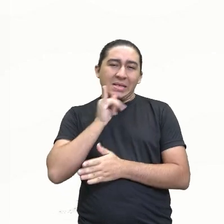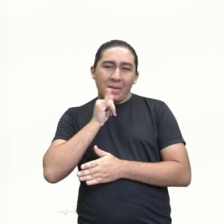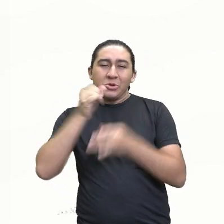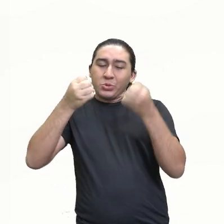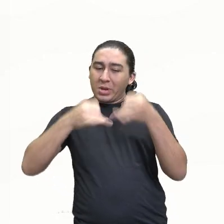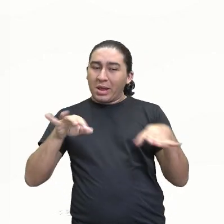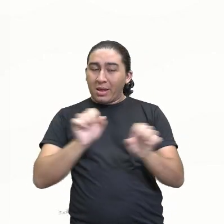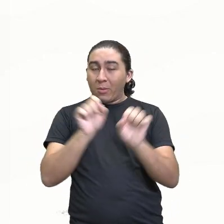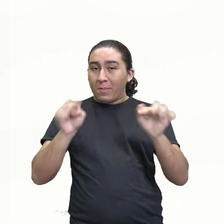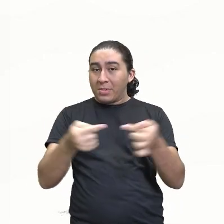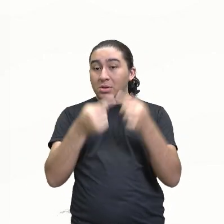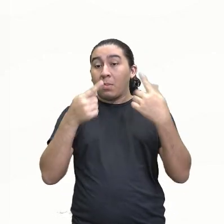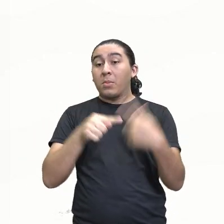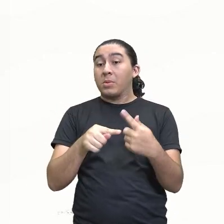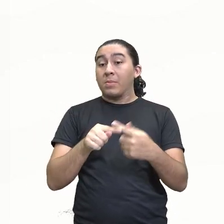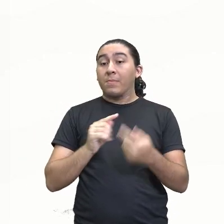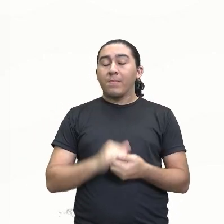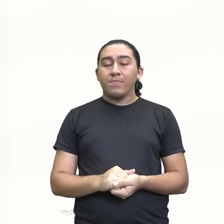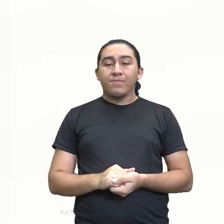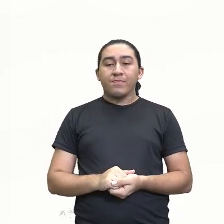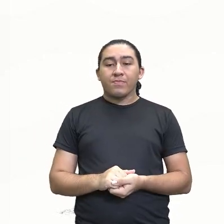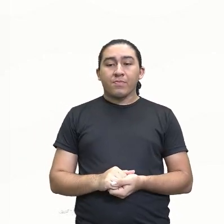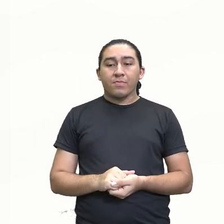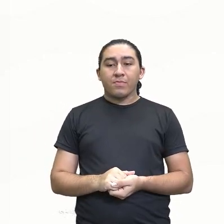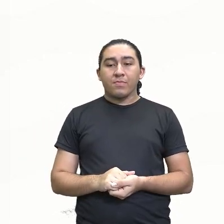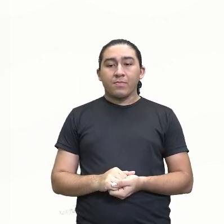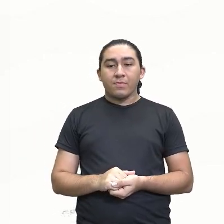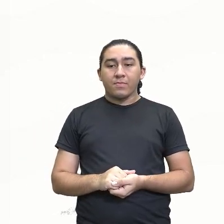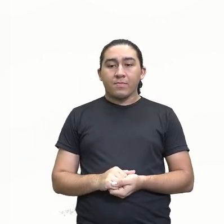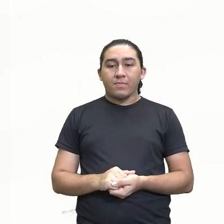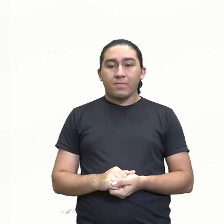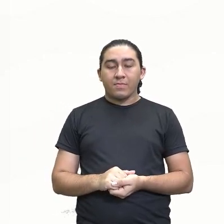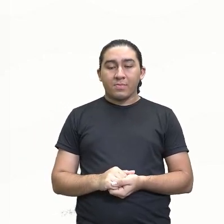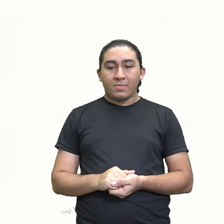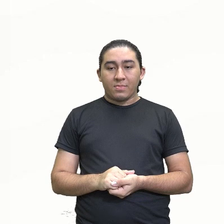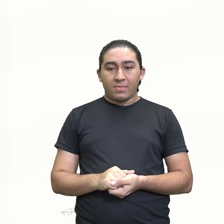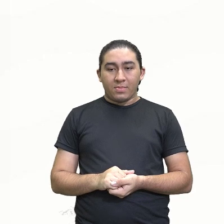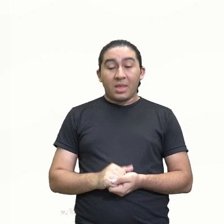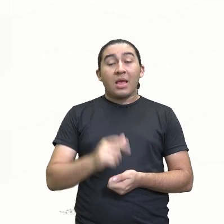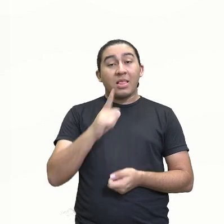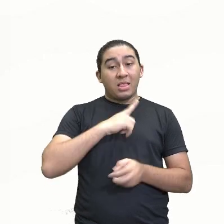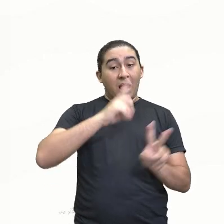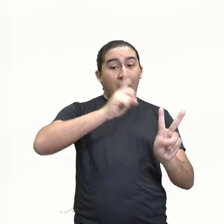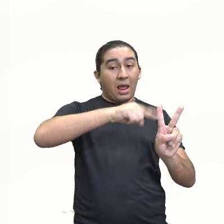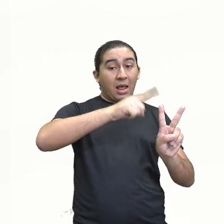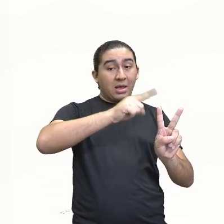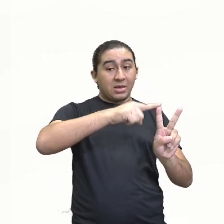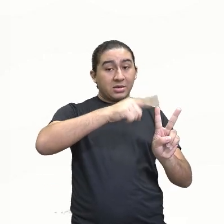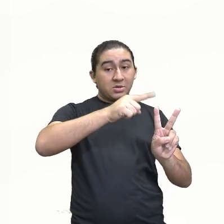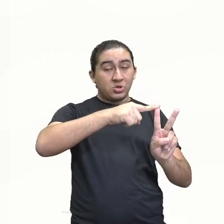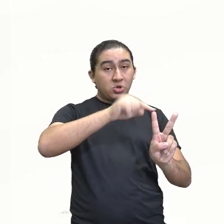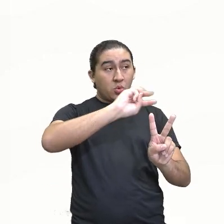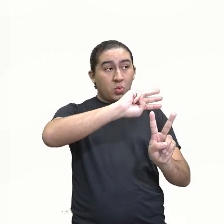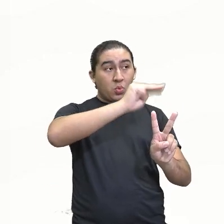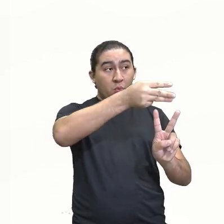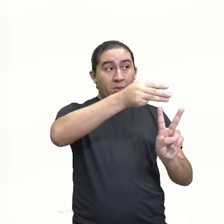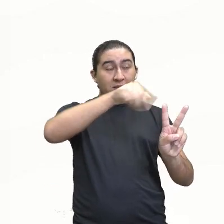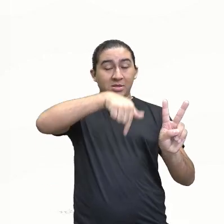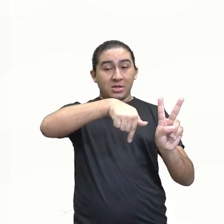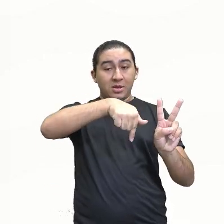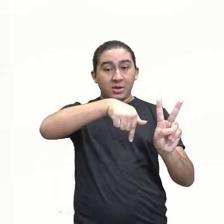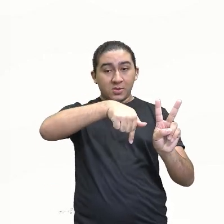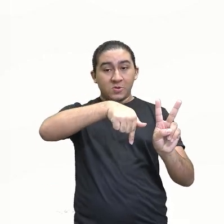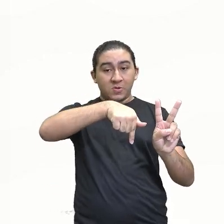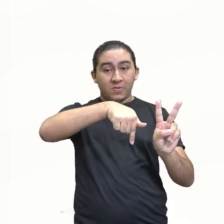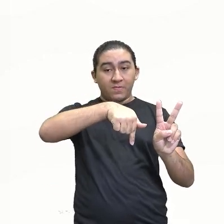é? Por quê? Porque você vai pegar a base, que é raiz cúbica de 7, elevado